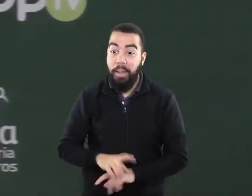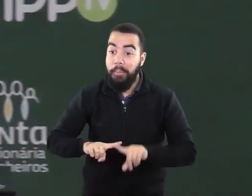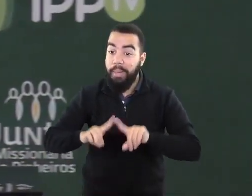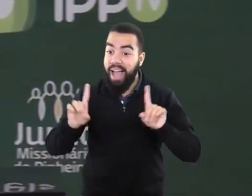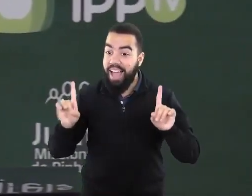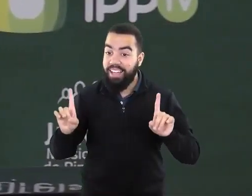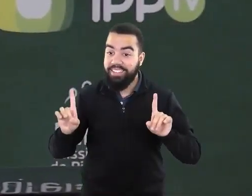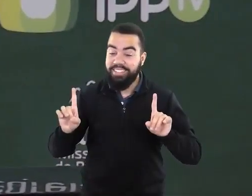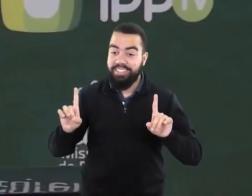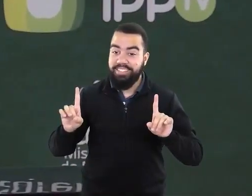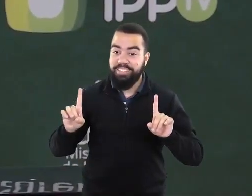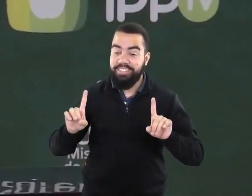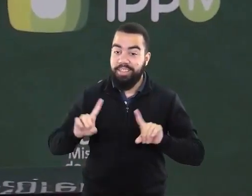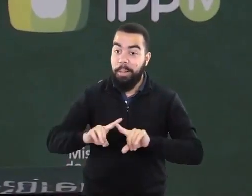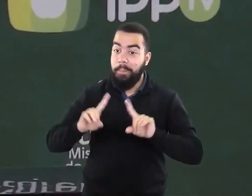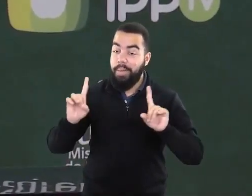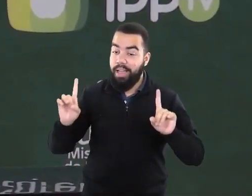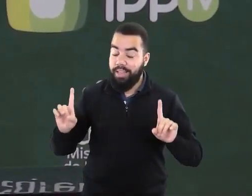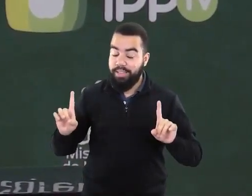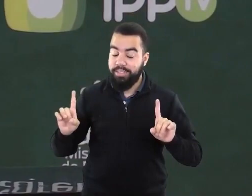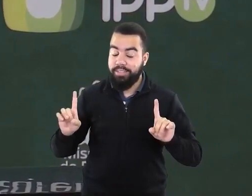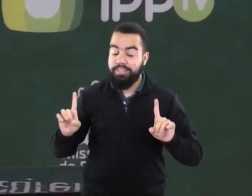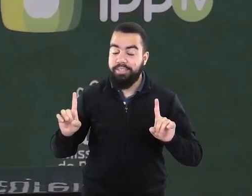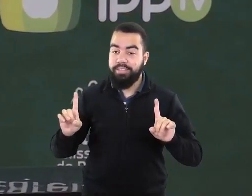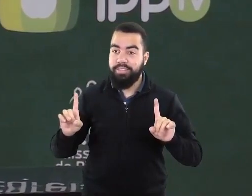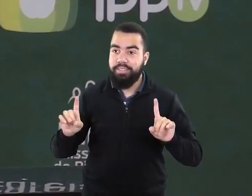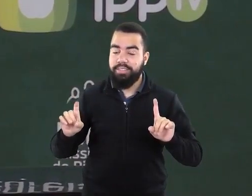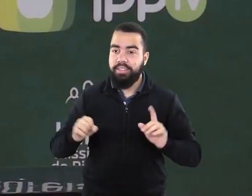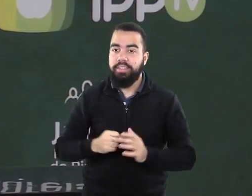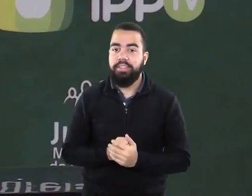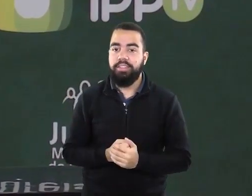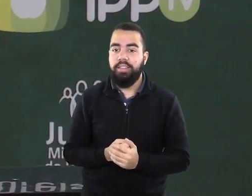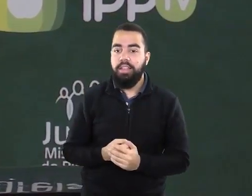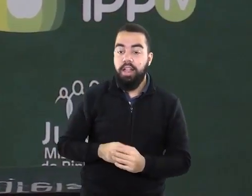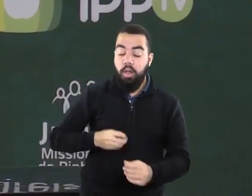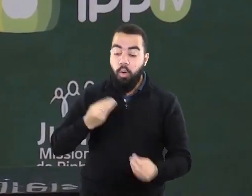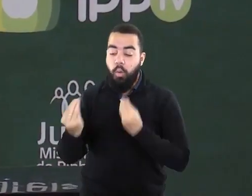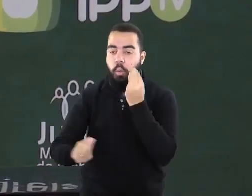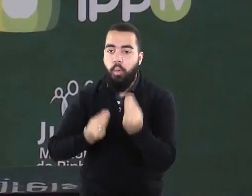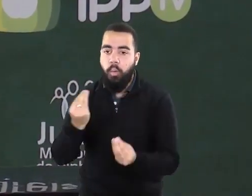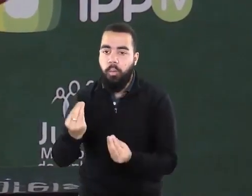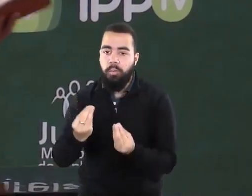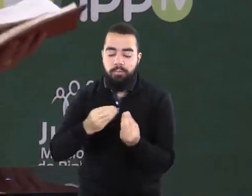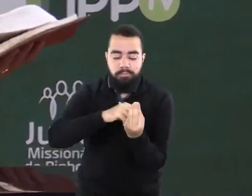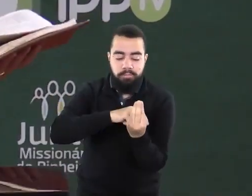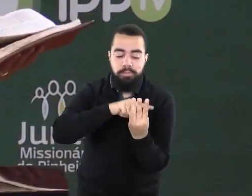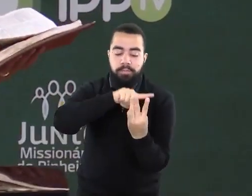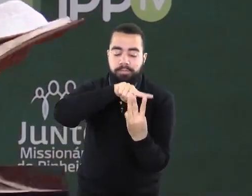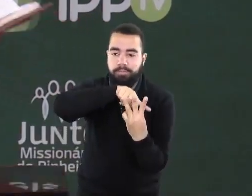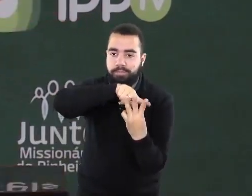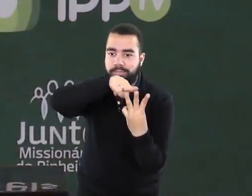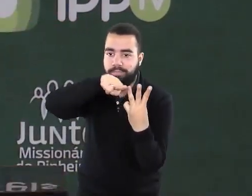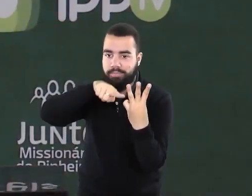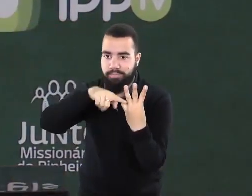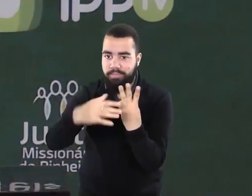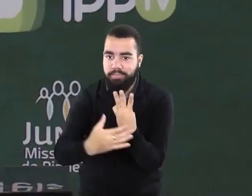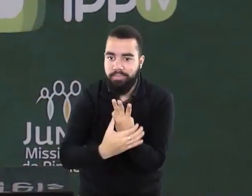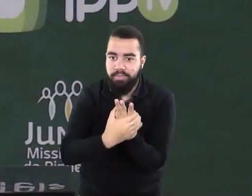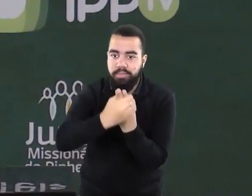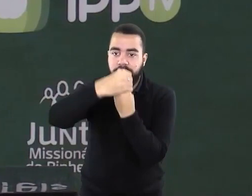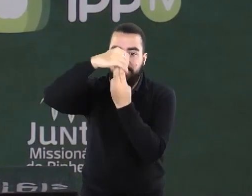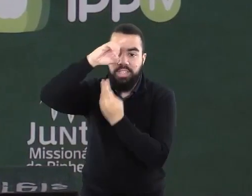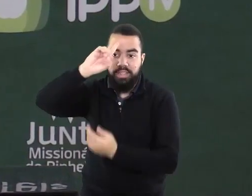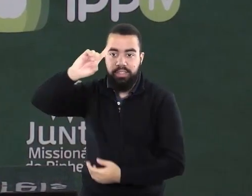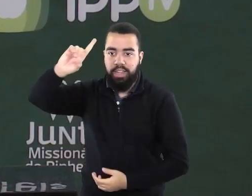Porém, do ponto de vista da economia, da funcionalidade da Trindade, o Pai é o cabeça do